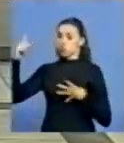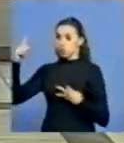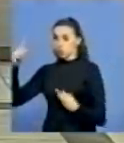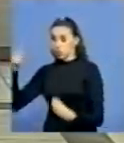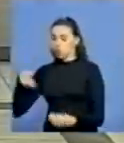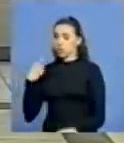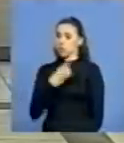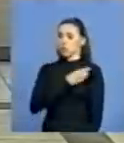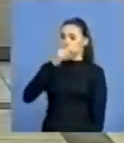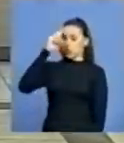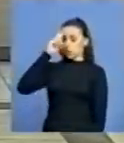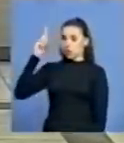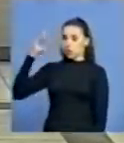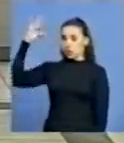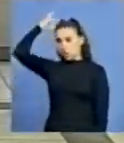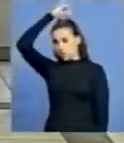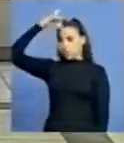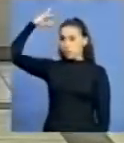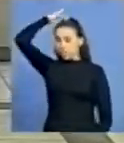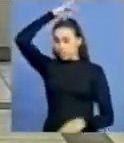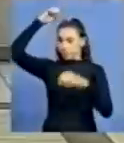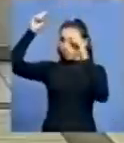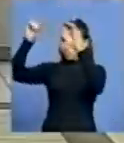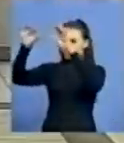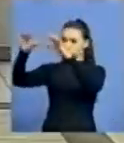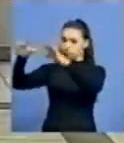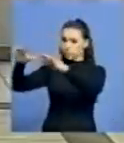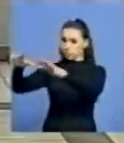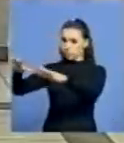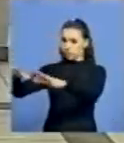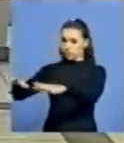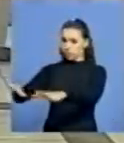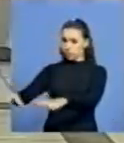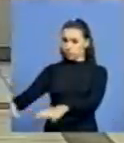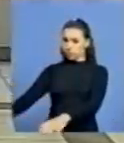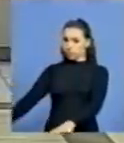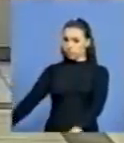e Senhor nosso. Santificai.